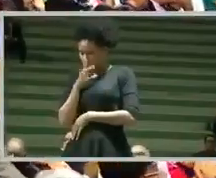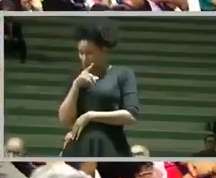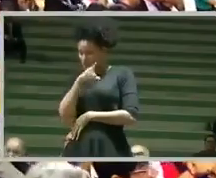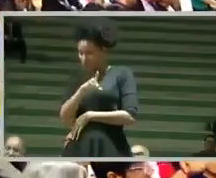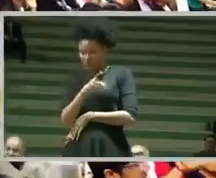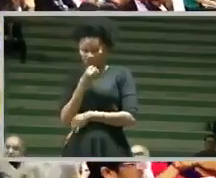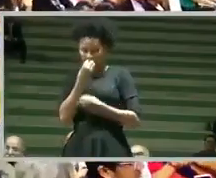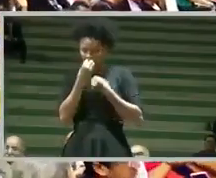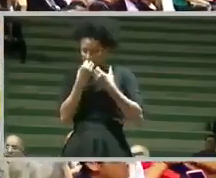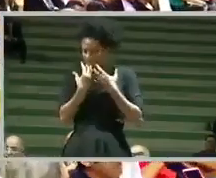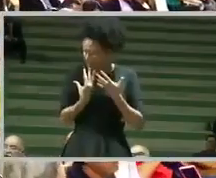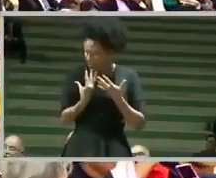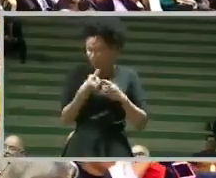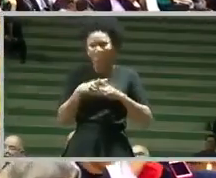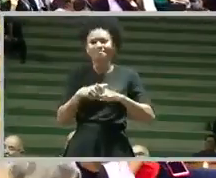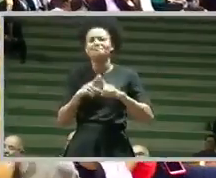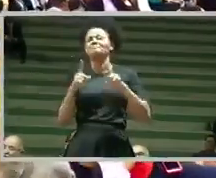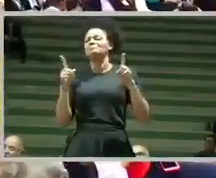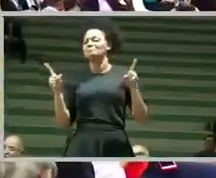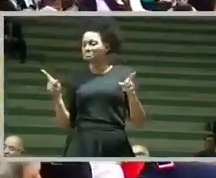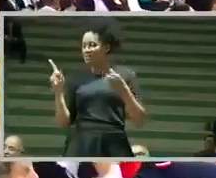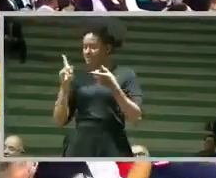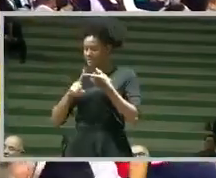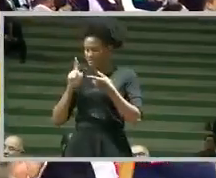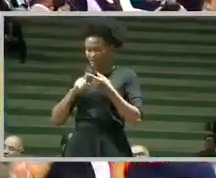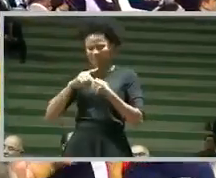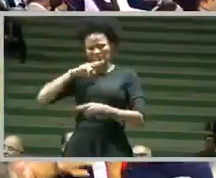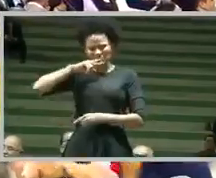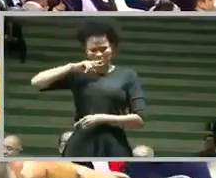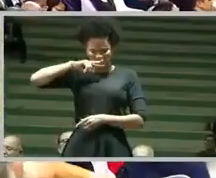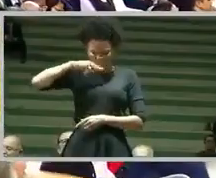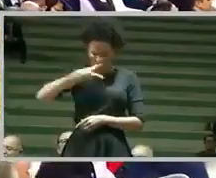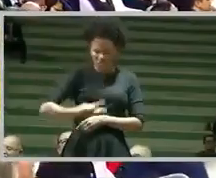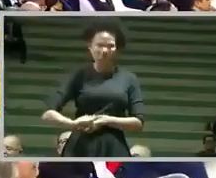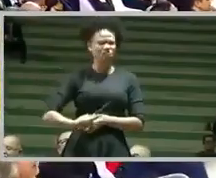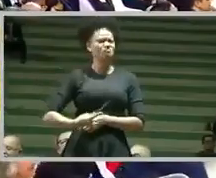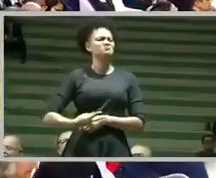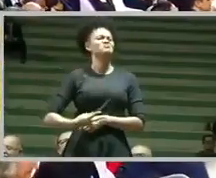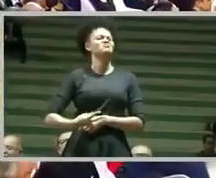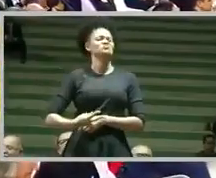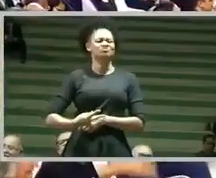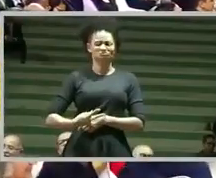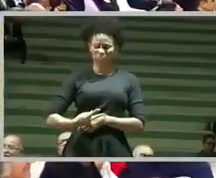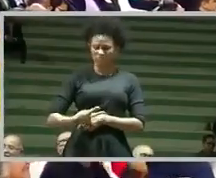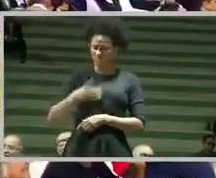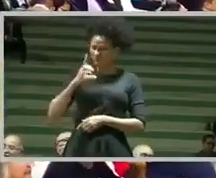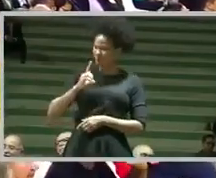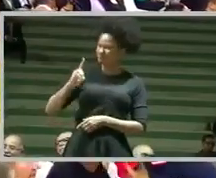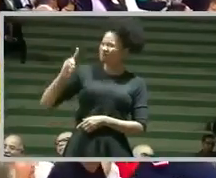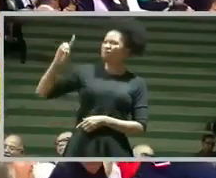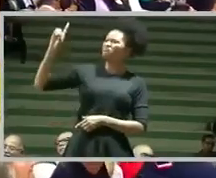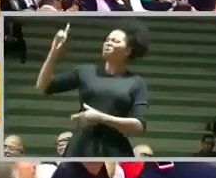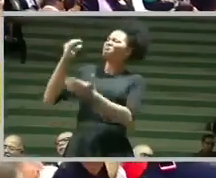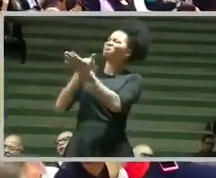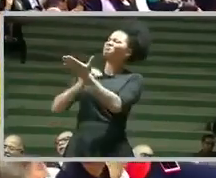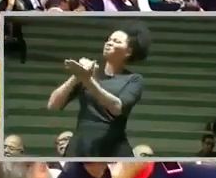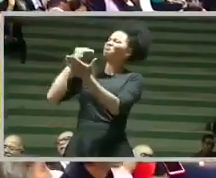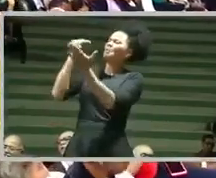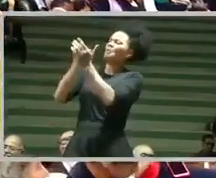fazer bem, mas para que Ele seja reconhecido como Deus